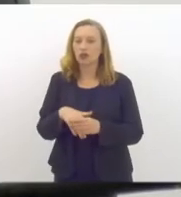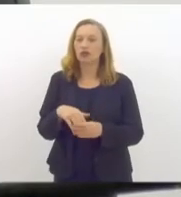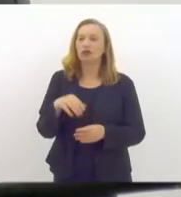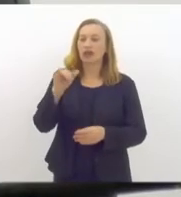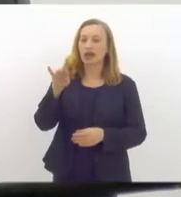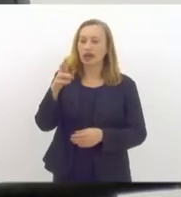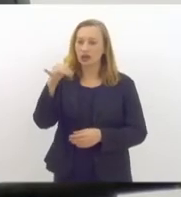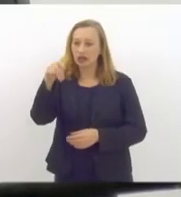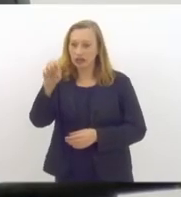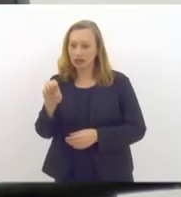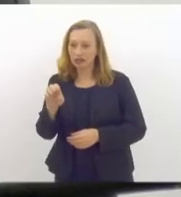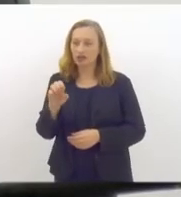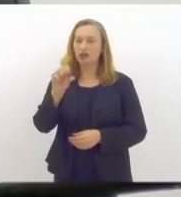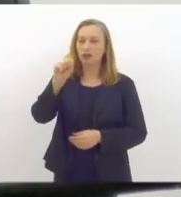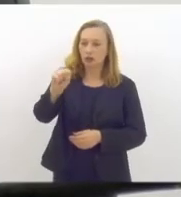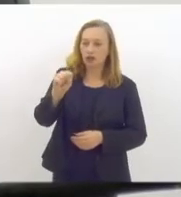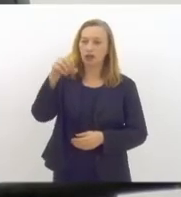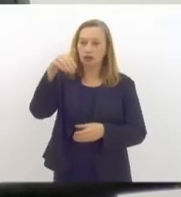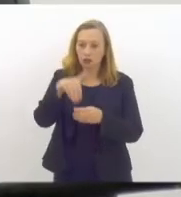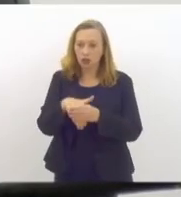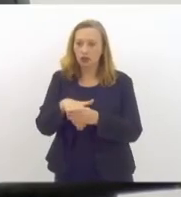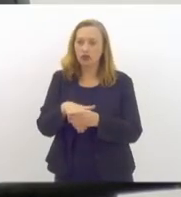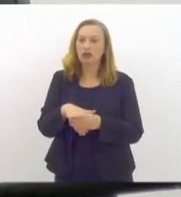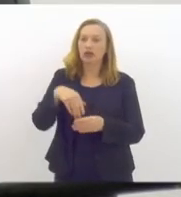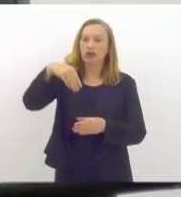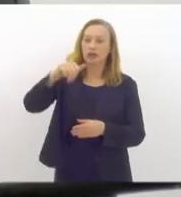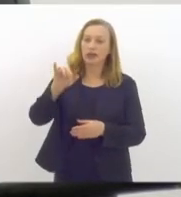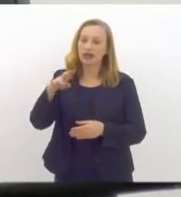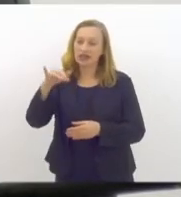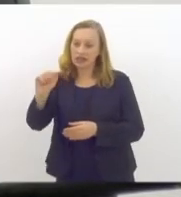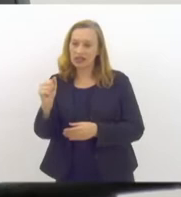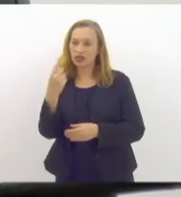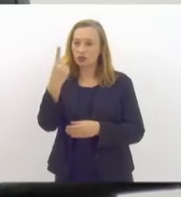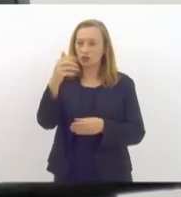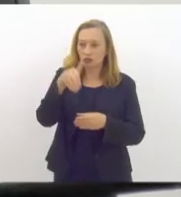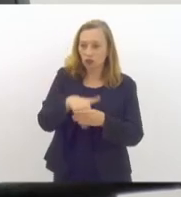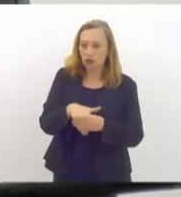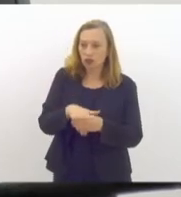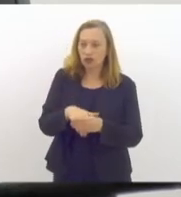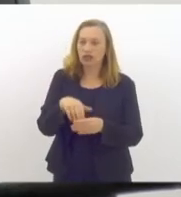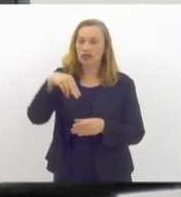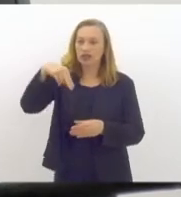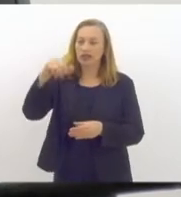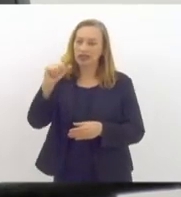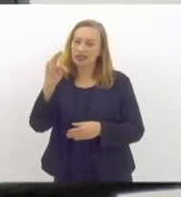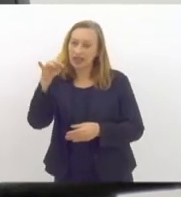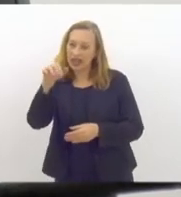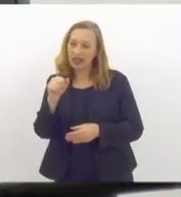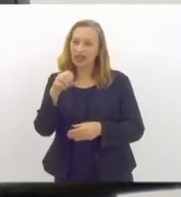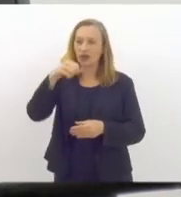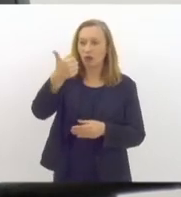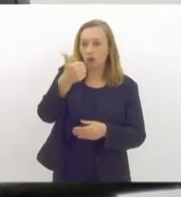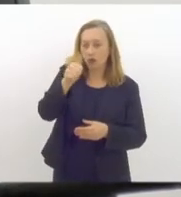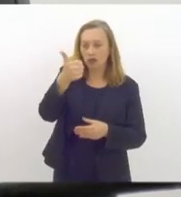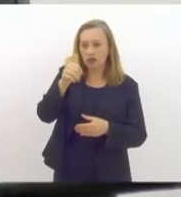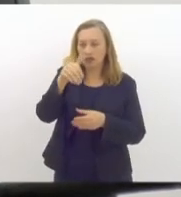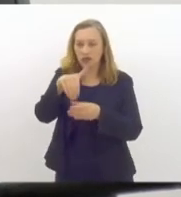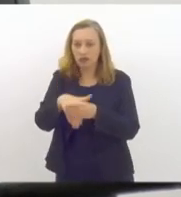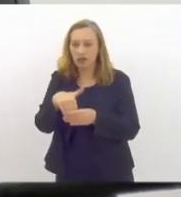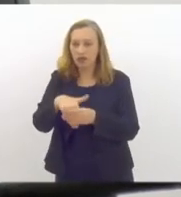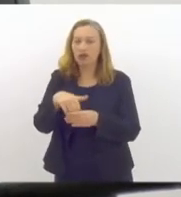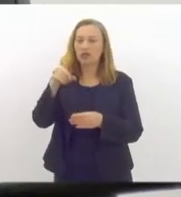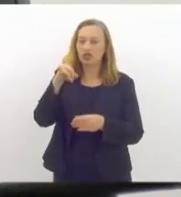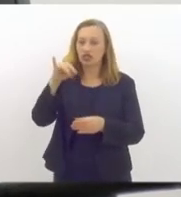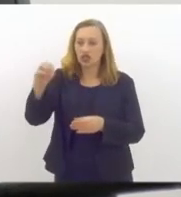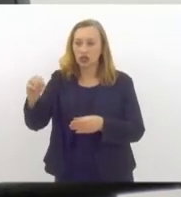Faria, 8 votos. Márcia Gatto, 1 voto. Natália, 11 votos. Diego de